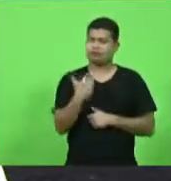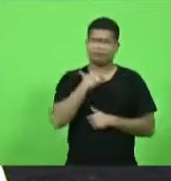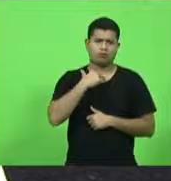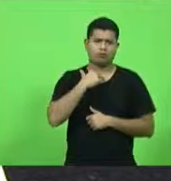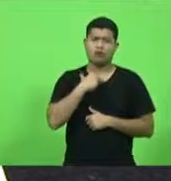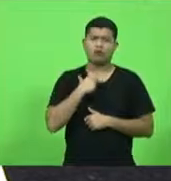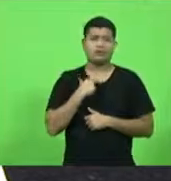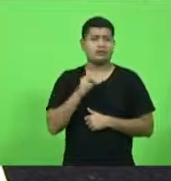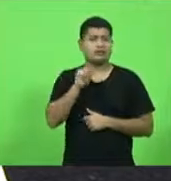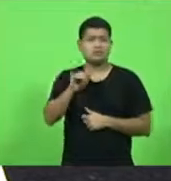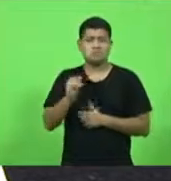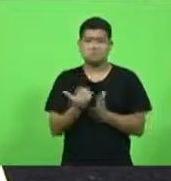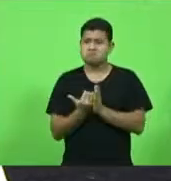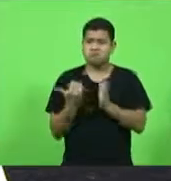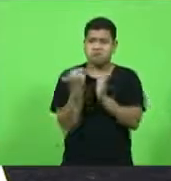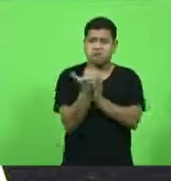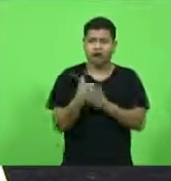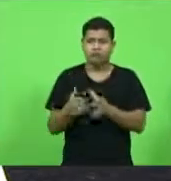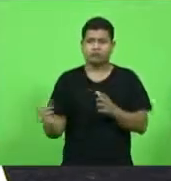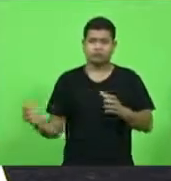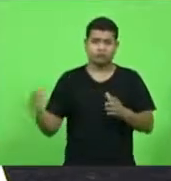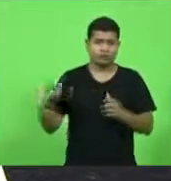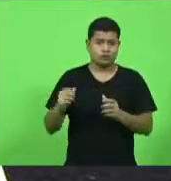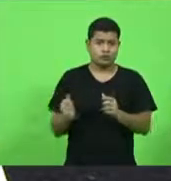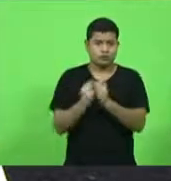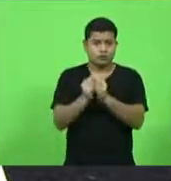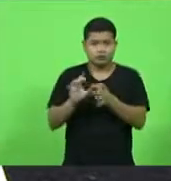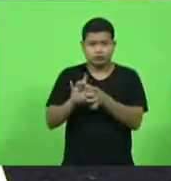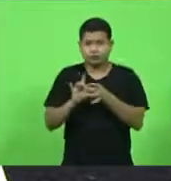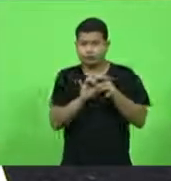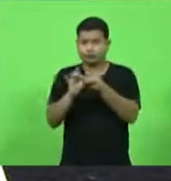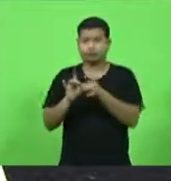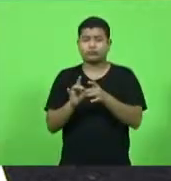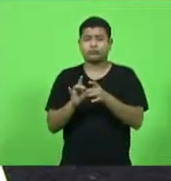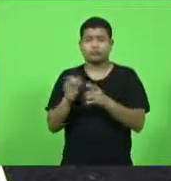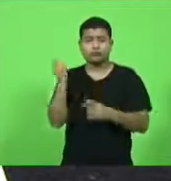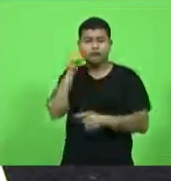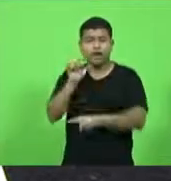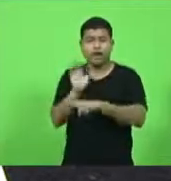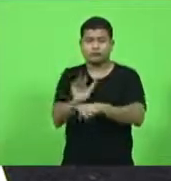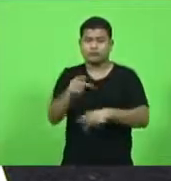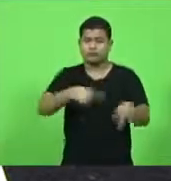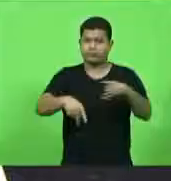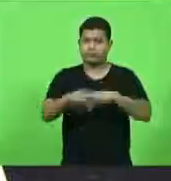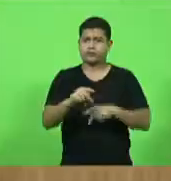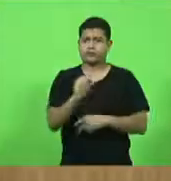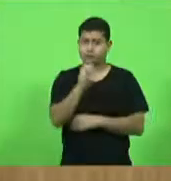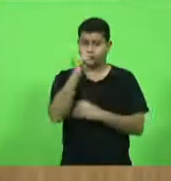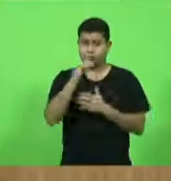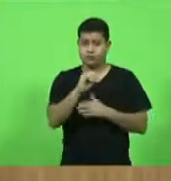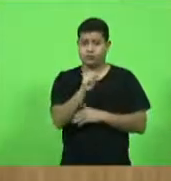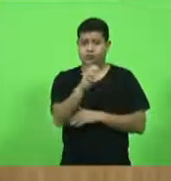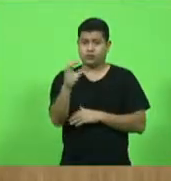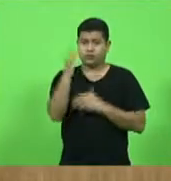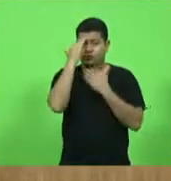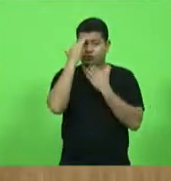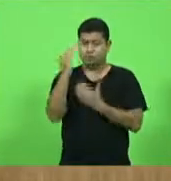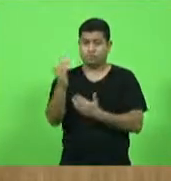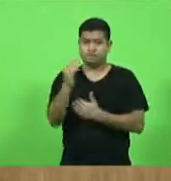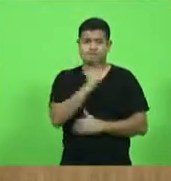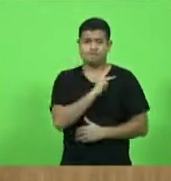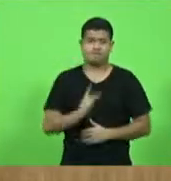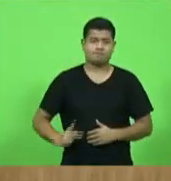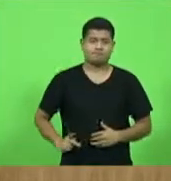mais deputados lutem para que a coisa aconteça, aí quem ganha é a população. Obrigado, presidente. Concordo contigo